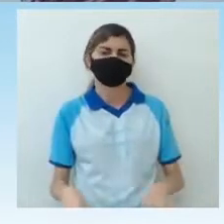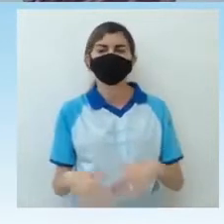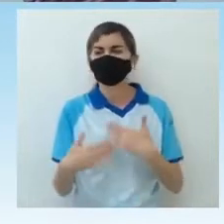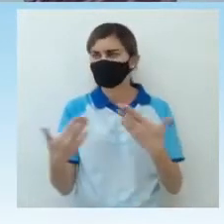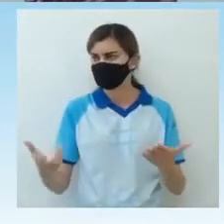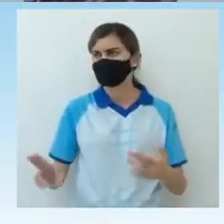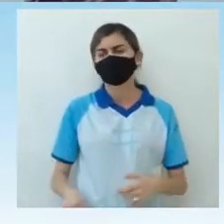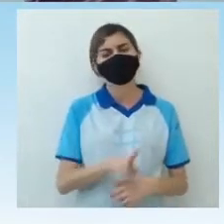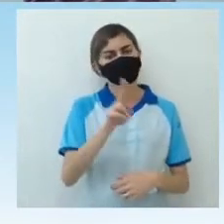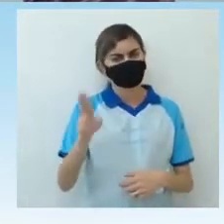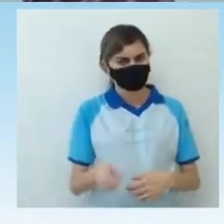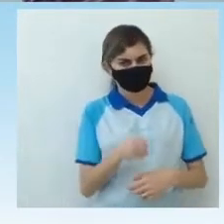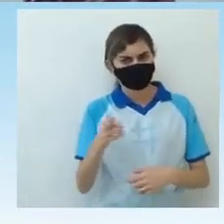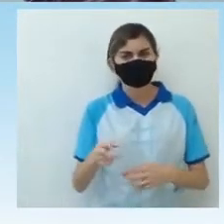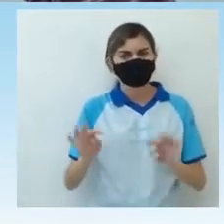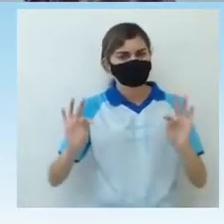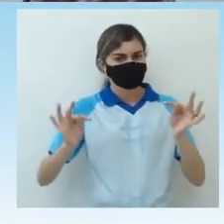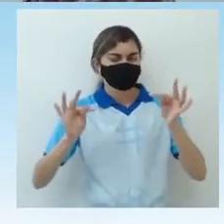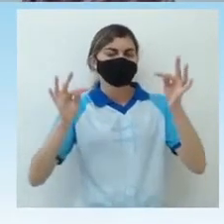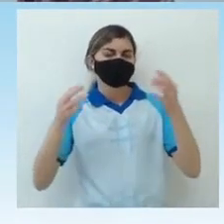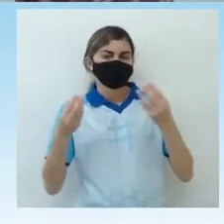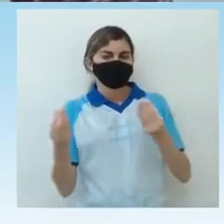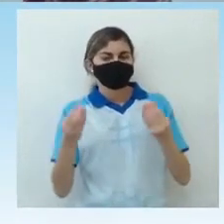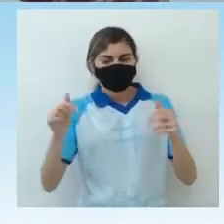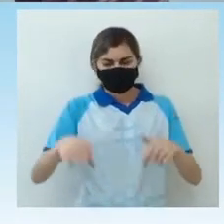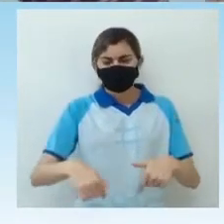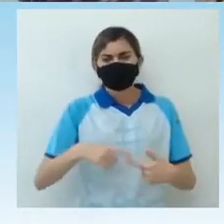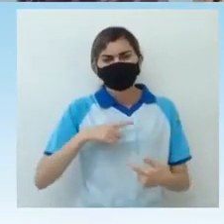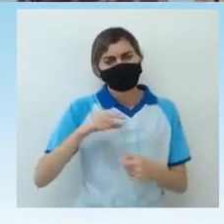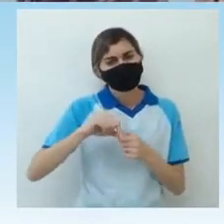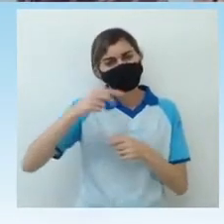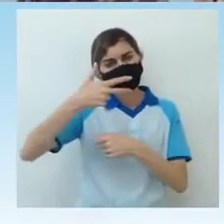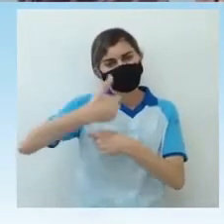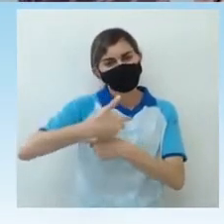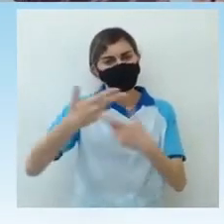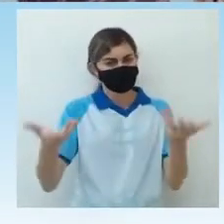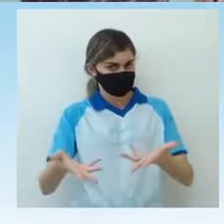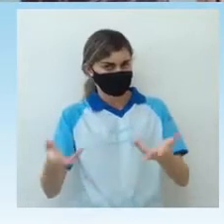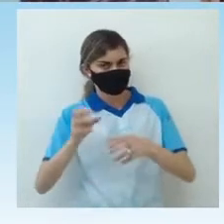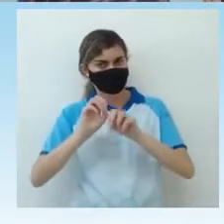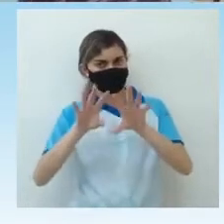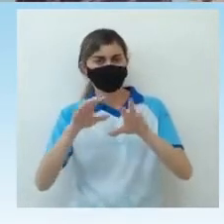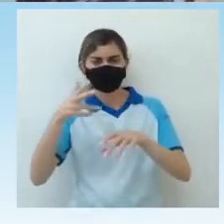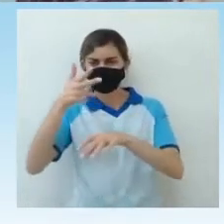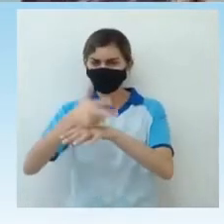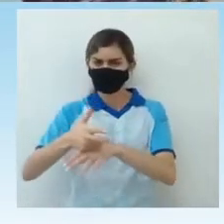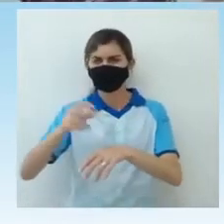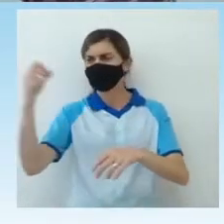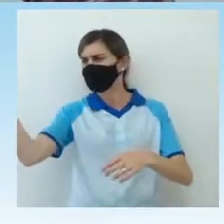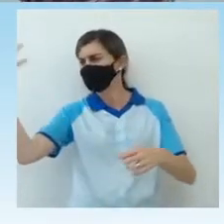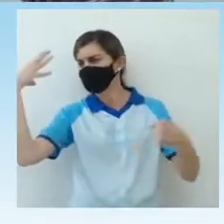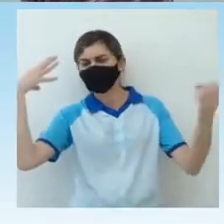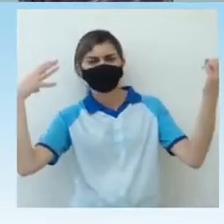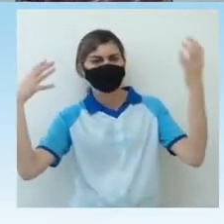gente utiliza o aparelho tecnológico, como a gente tem aqui para fazer essa aula hoje, por exemplo. Câmera, luz,